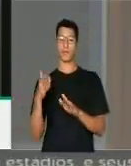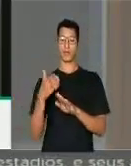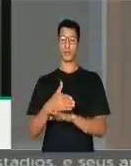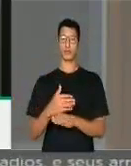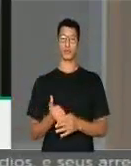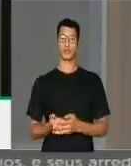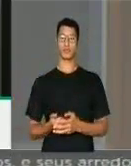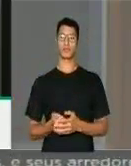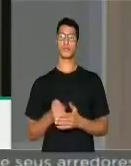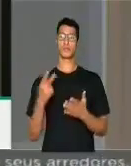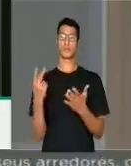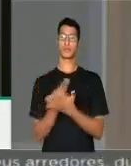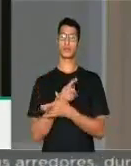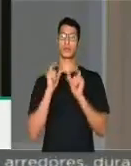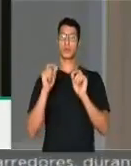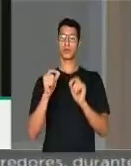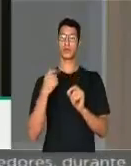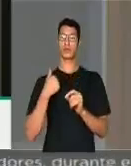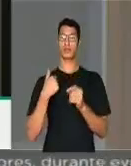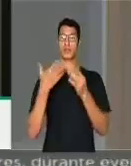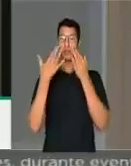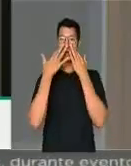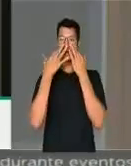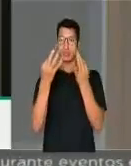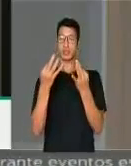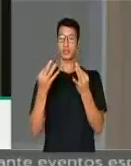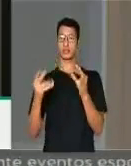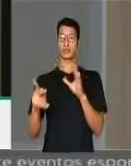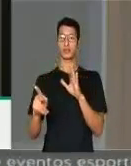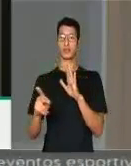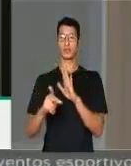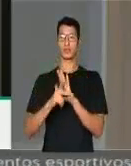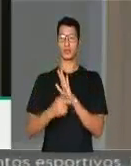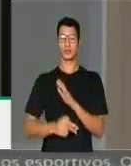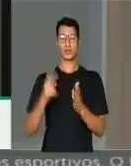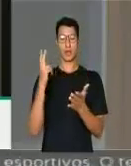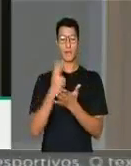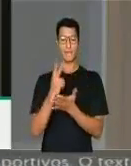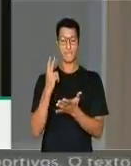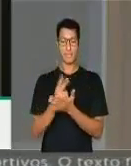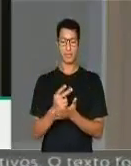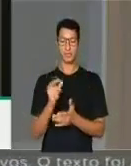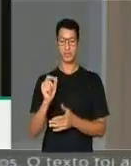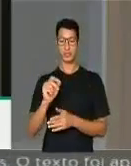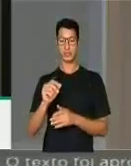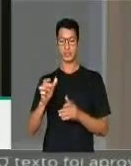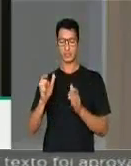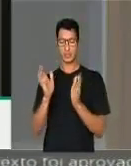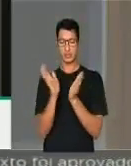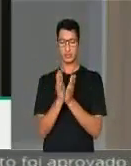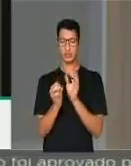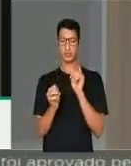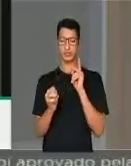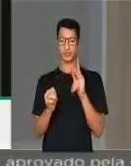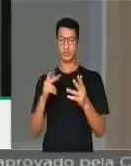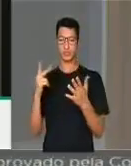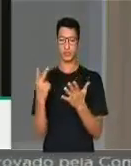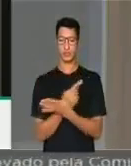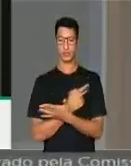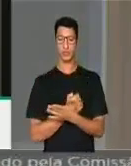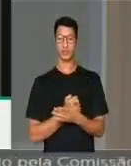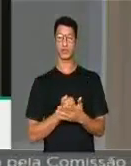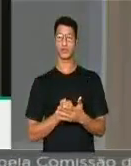interventor. Ocorre que eu chamei a atenção dessa mesma tribuna que os desníveis que estão